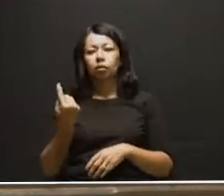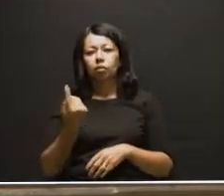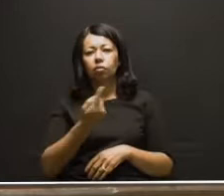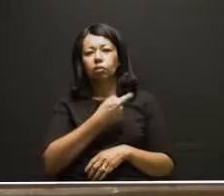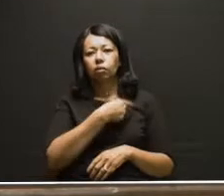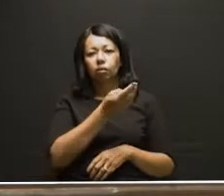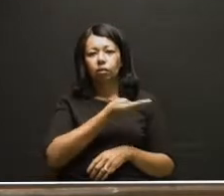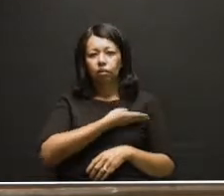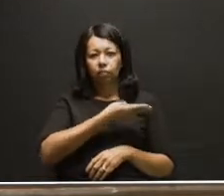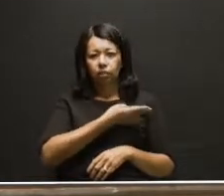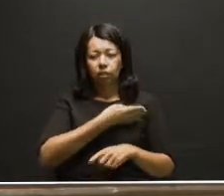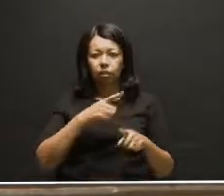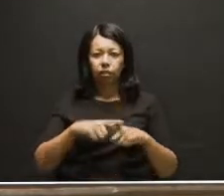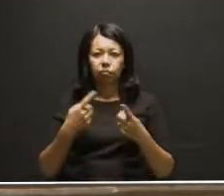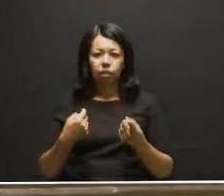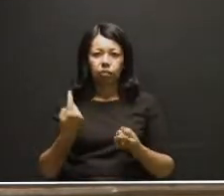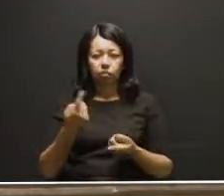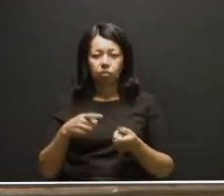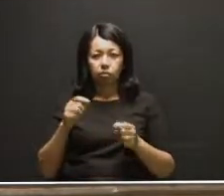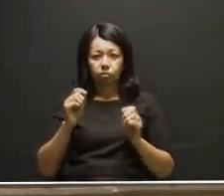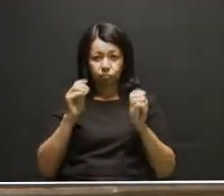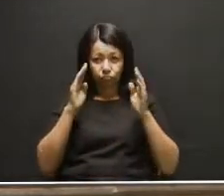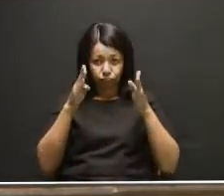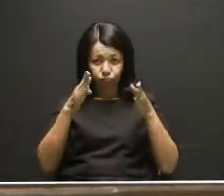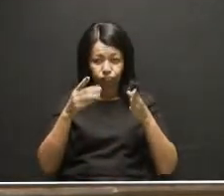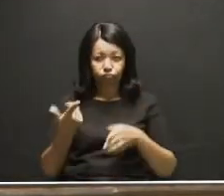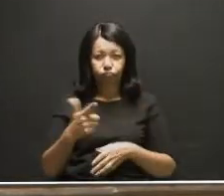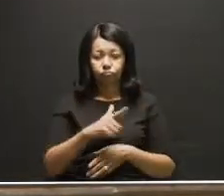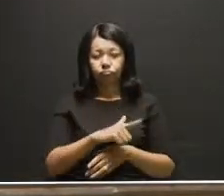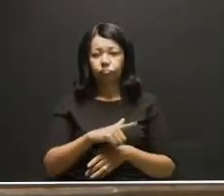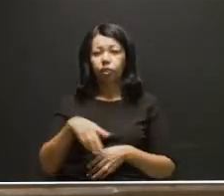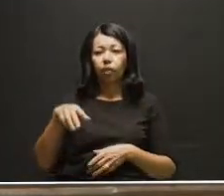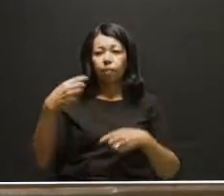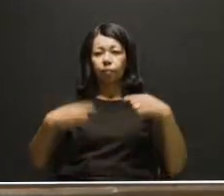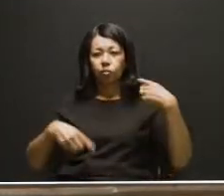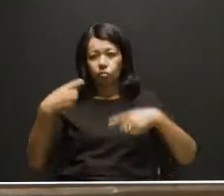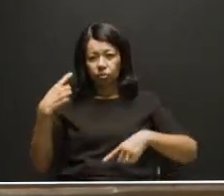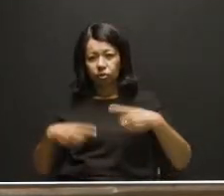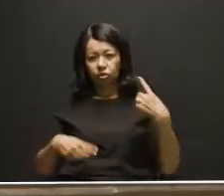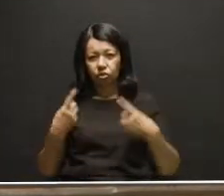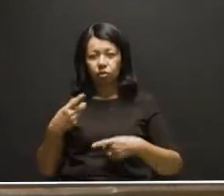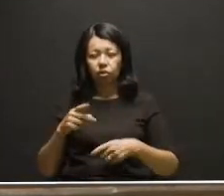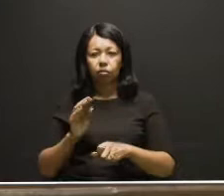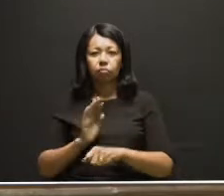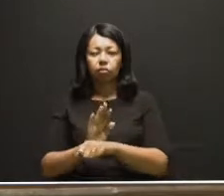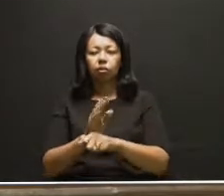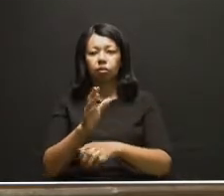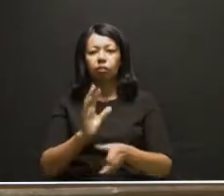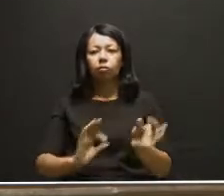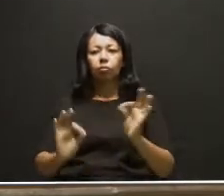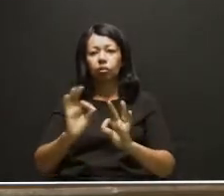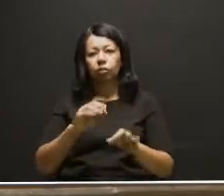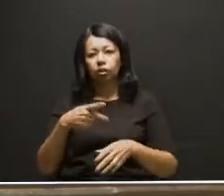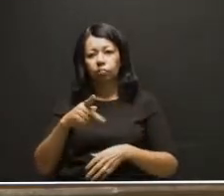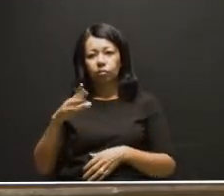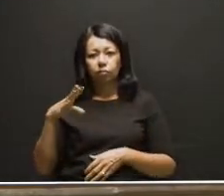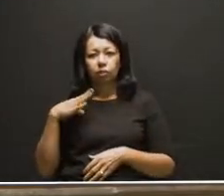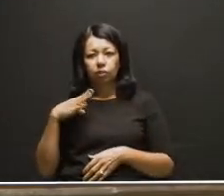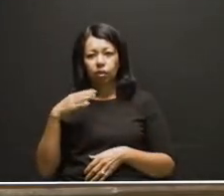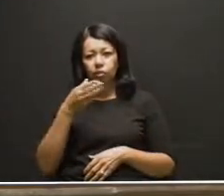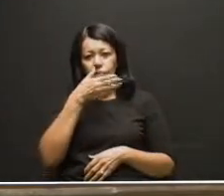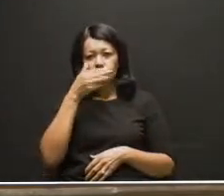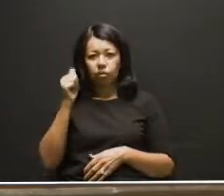amizade mas os nossos mandatos a nossa biografia política em prol de um projeto de uma cidade melhor